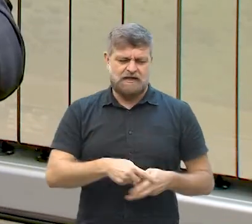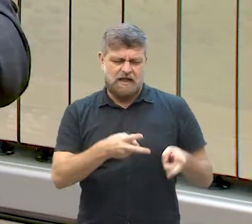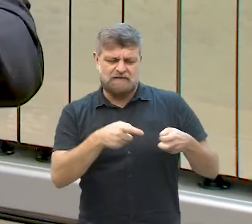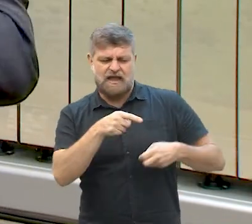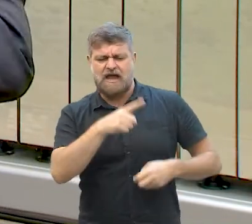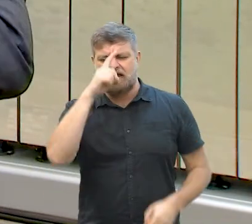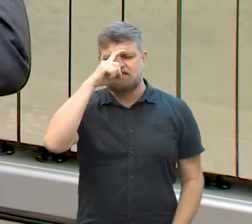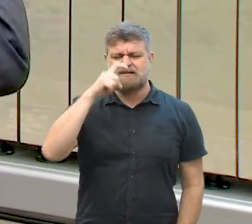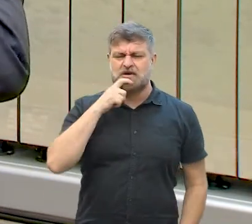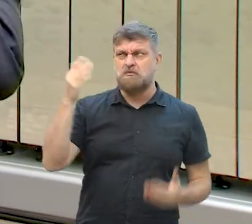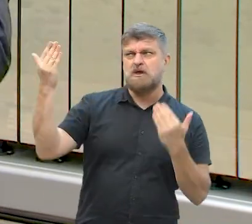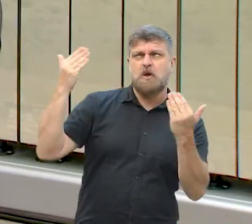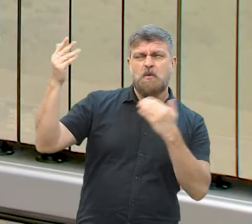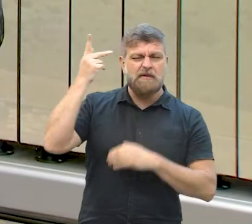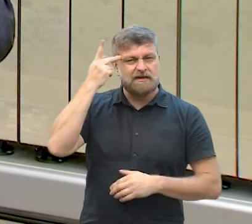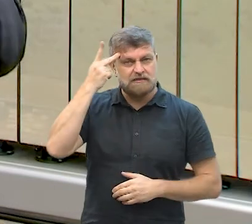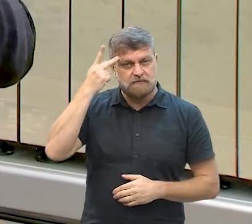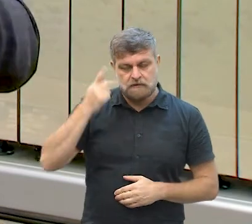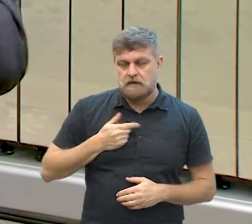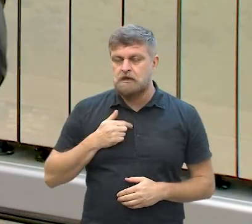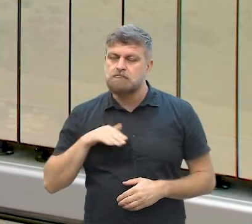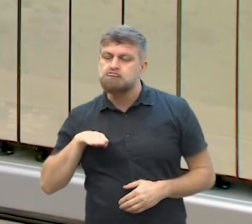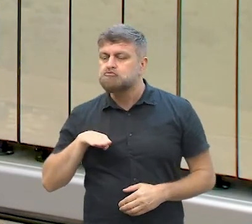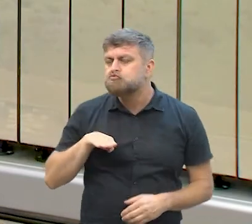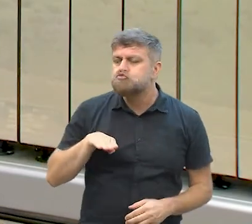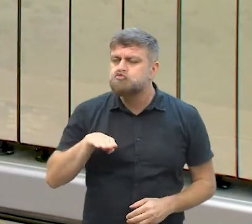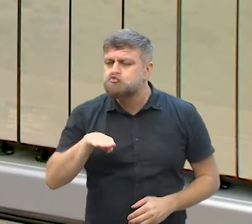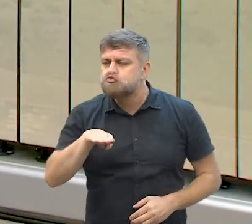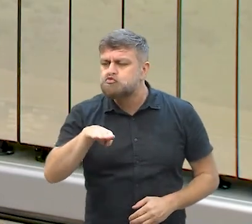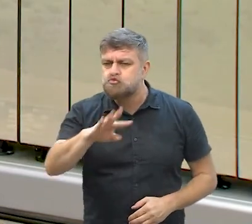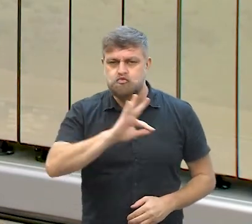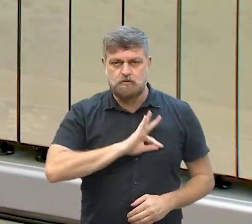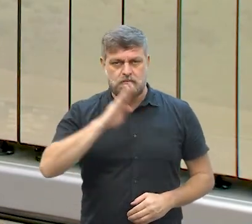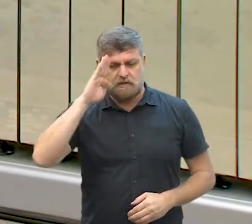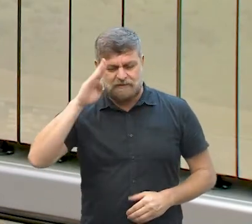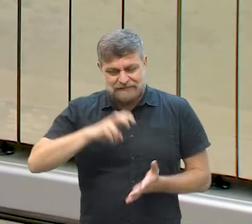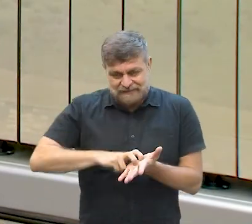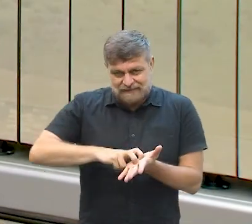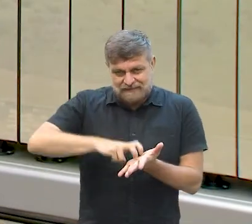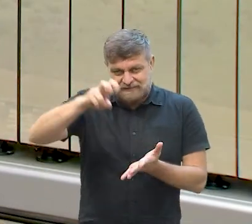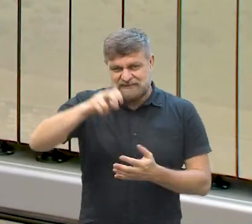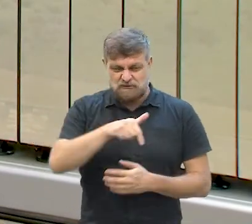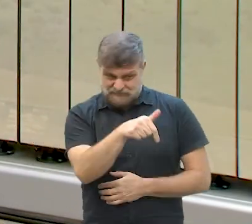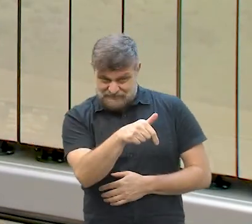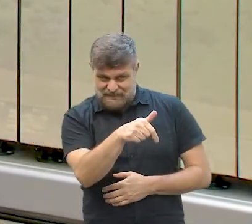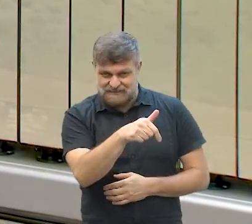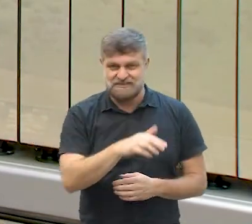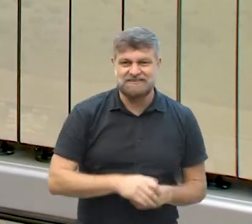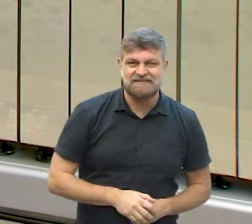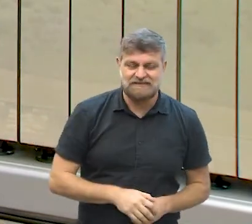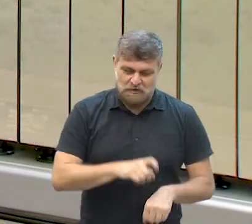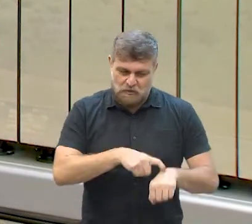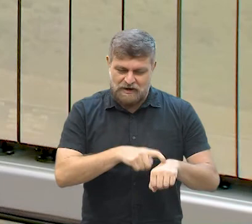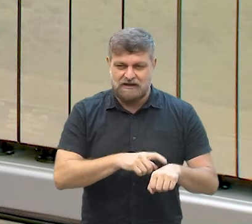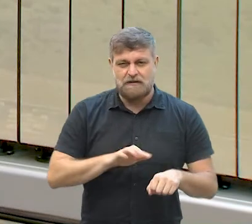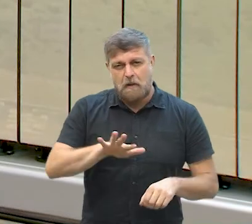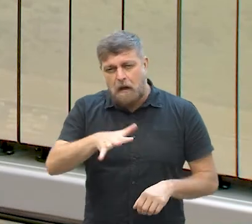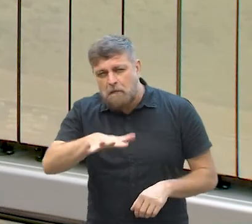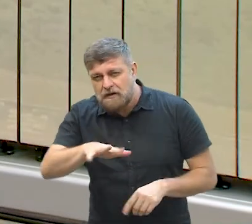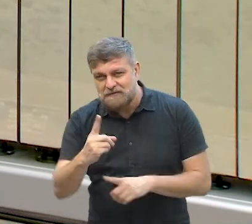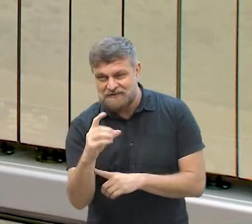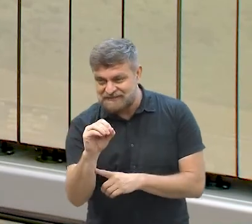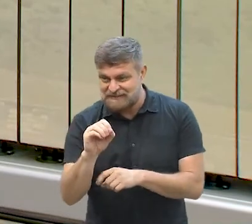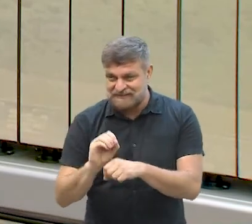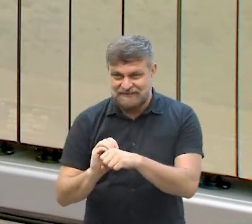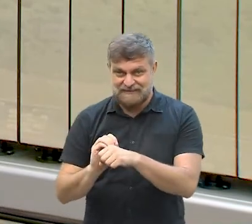é mais tranquila do que São Paulo. Aí começamos a fazer o patrulhamento pela cidade, a gente começou logo cedo, às 7 horas da manhã. Eu lembro que por volta